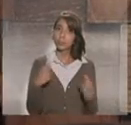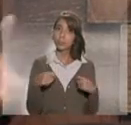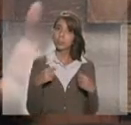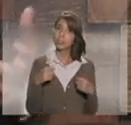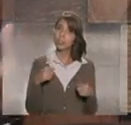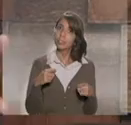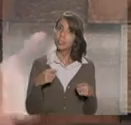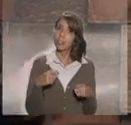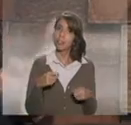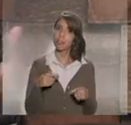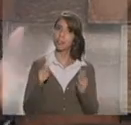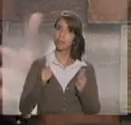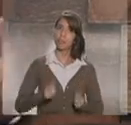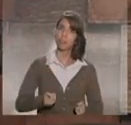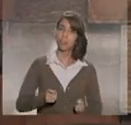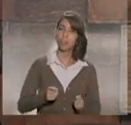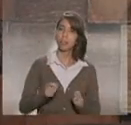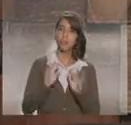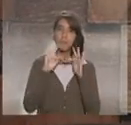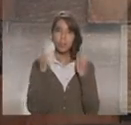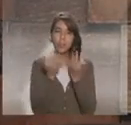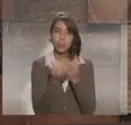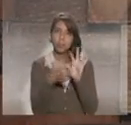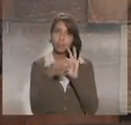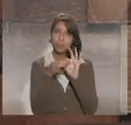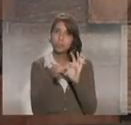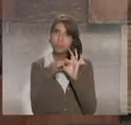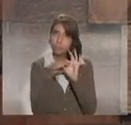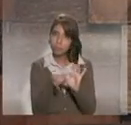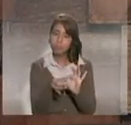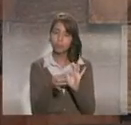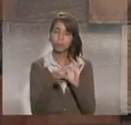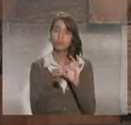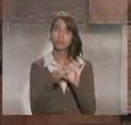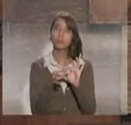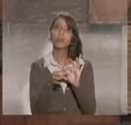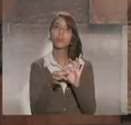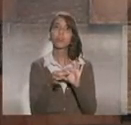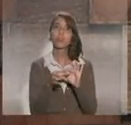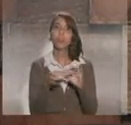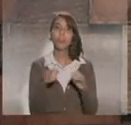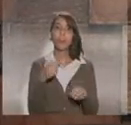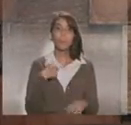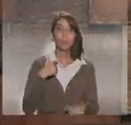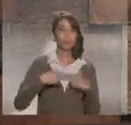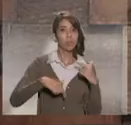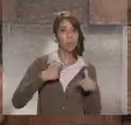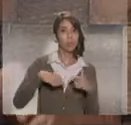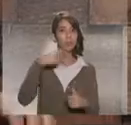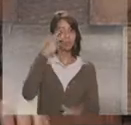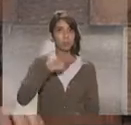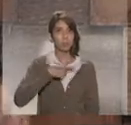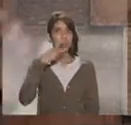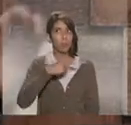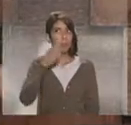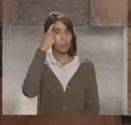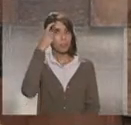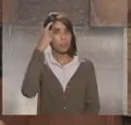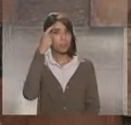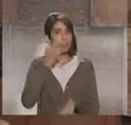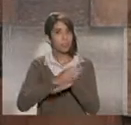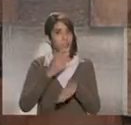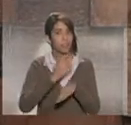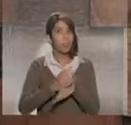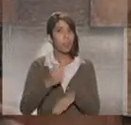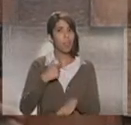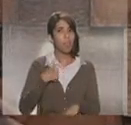reafirmar os laços familiares dentro da do meu trabalho pessoal de entender aquilo tudo